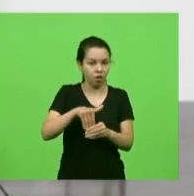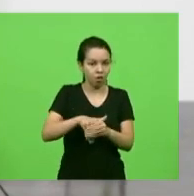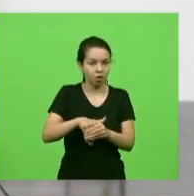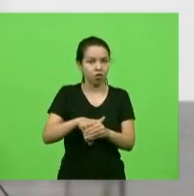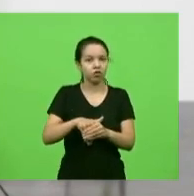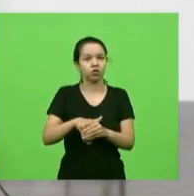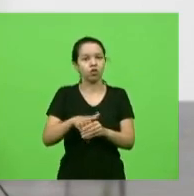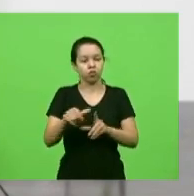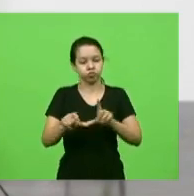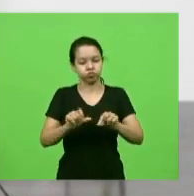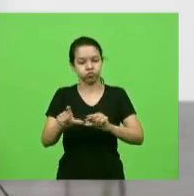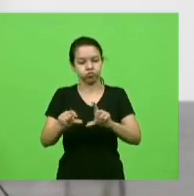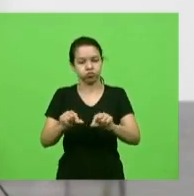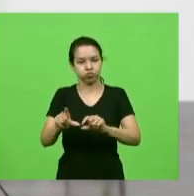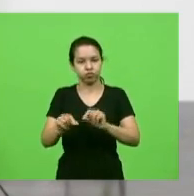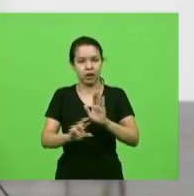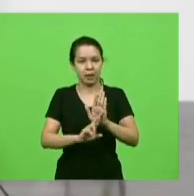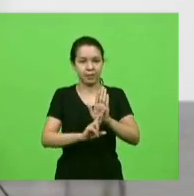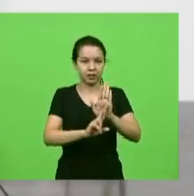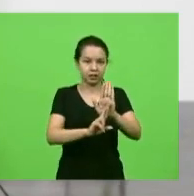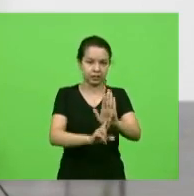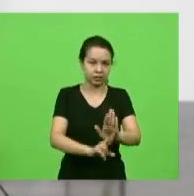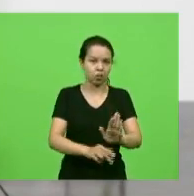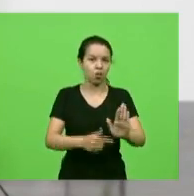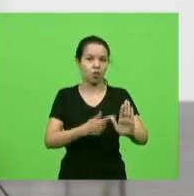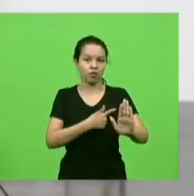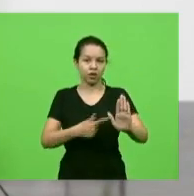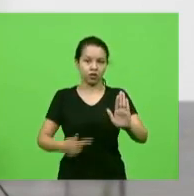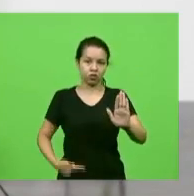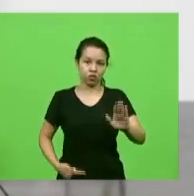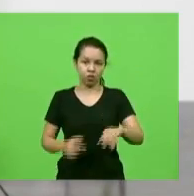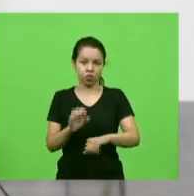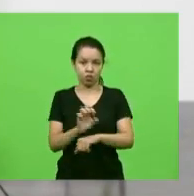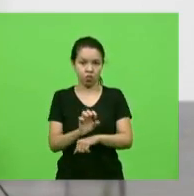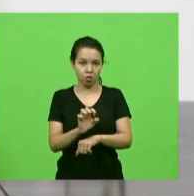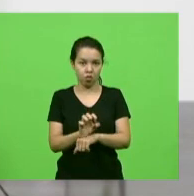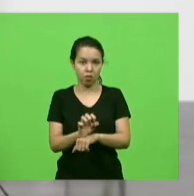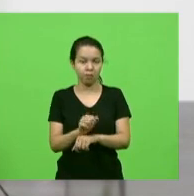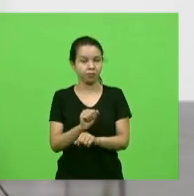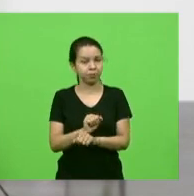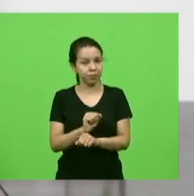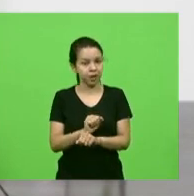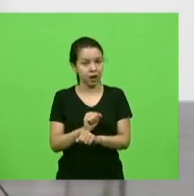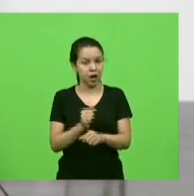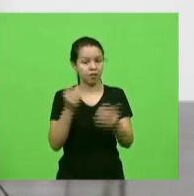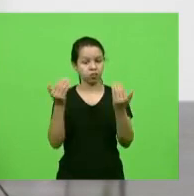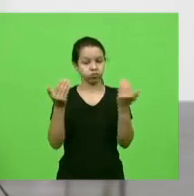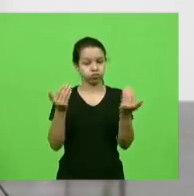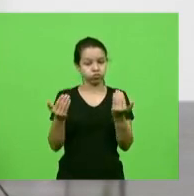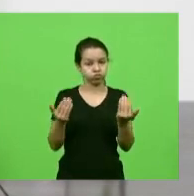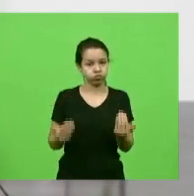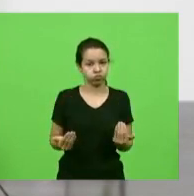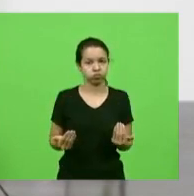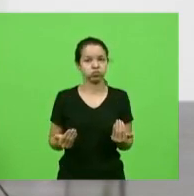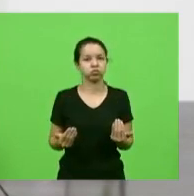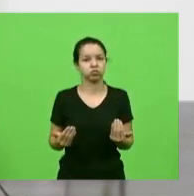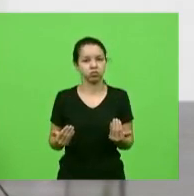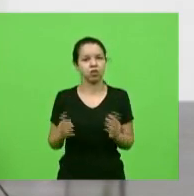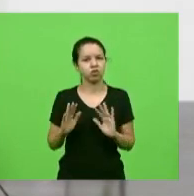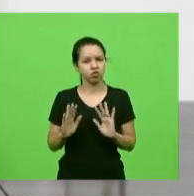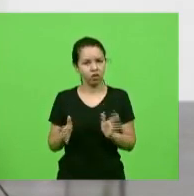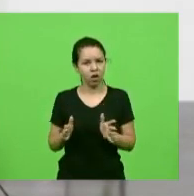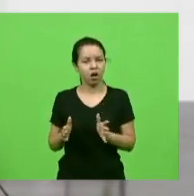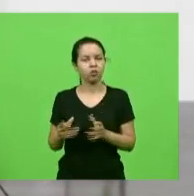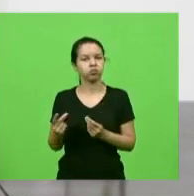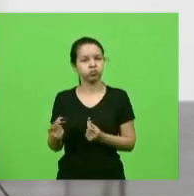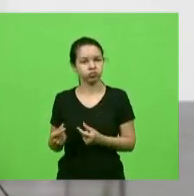apresentada em face do senhor governador do Estado aguardava a apreciação há algum tempo. Sua análise foi